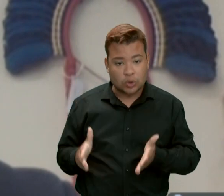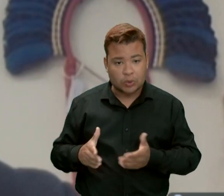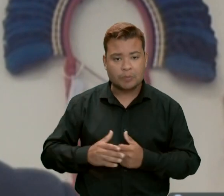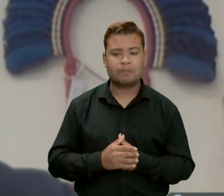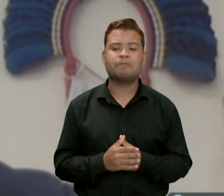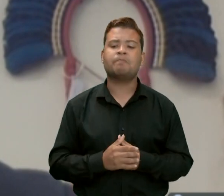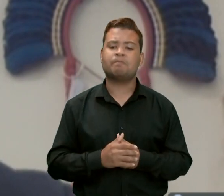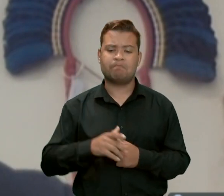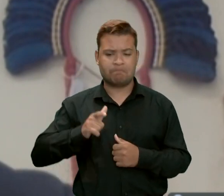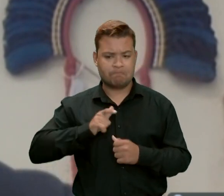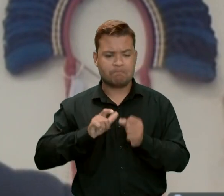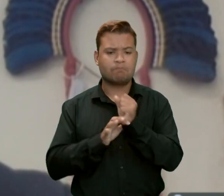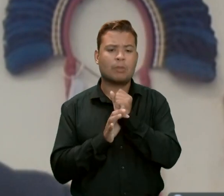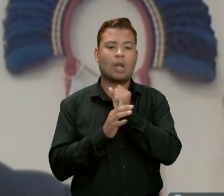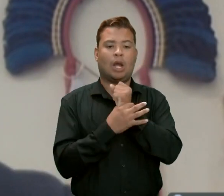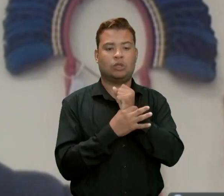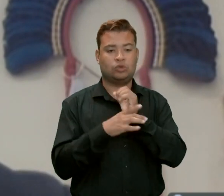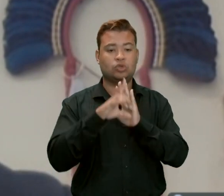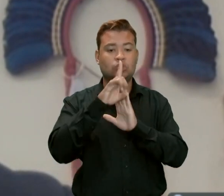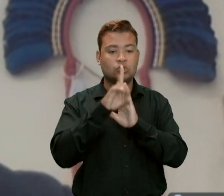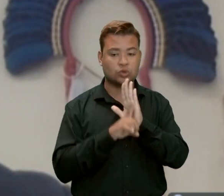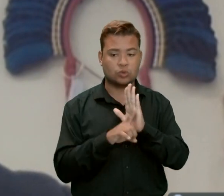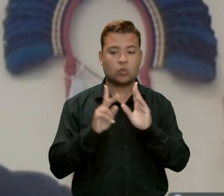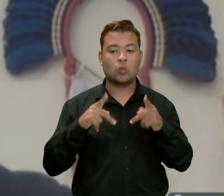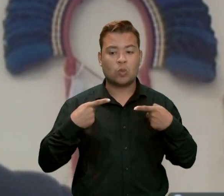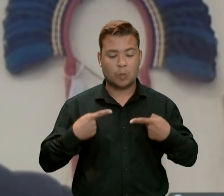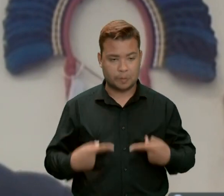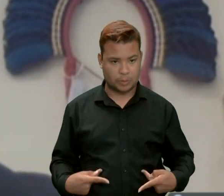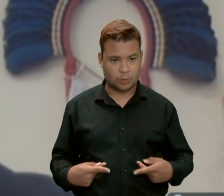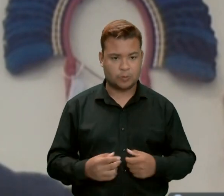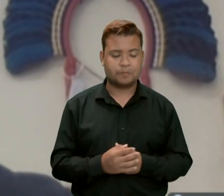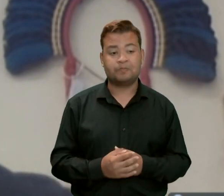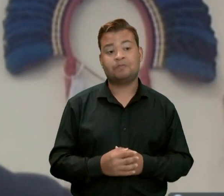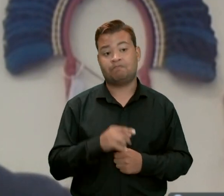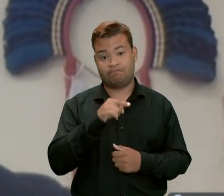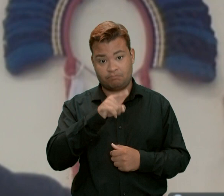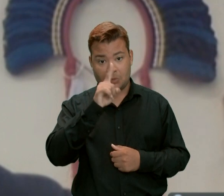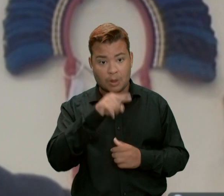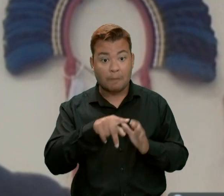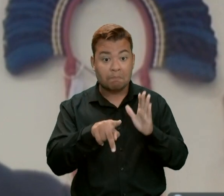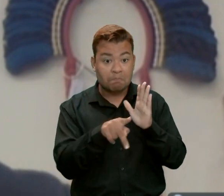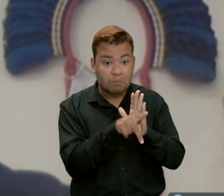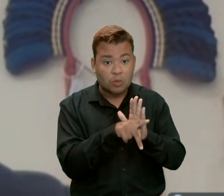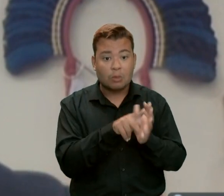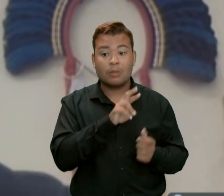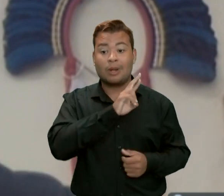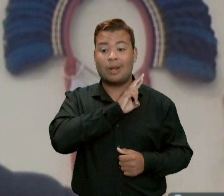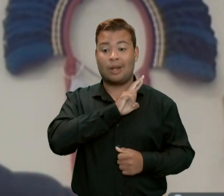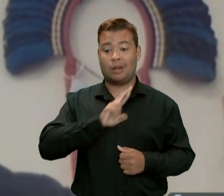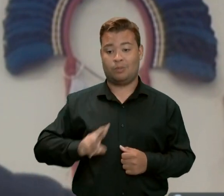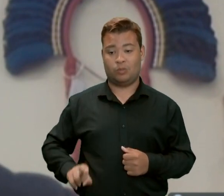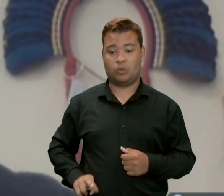a atribuição de garantir direitos humanos, né? É um fundamento da República a